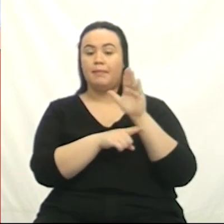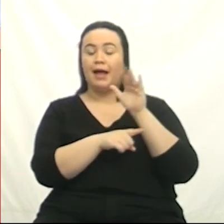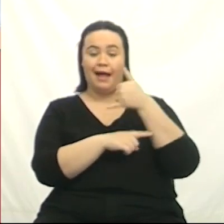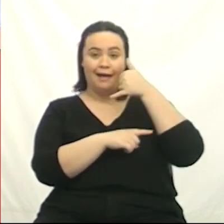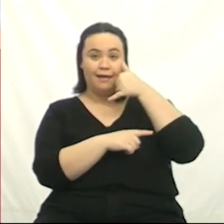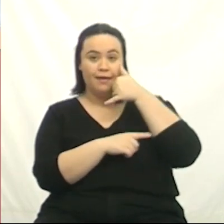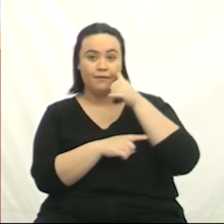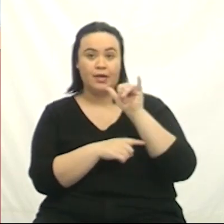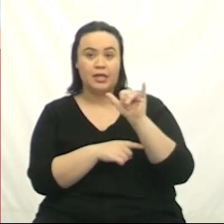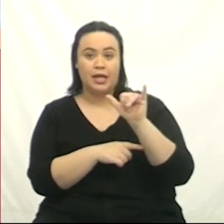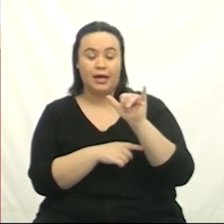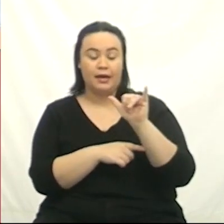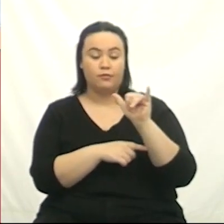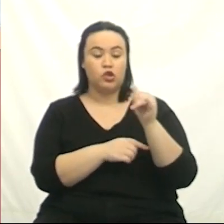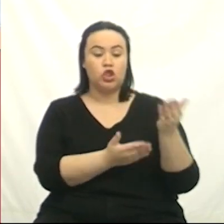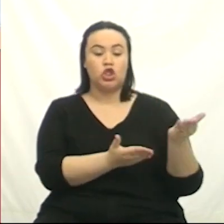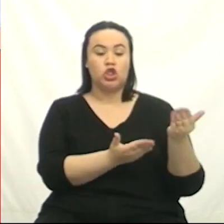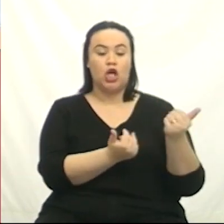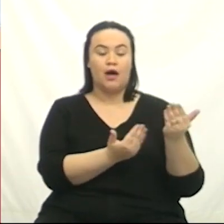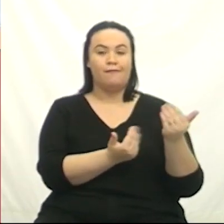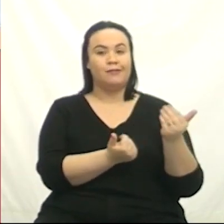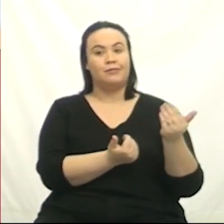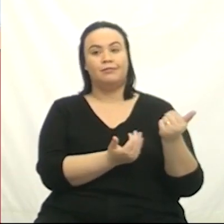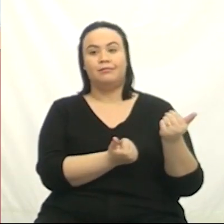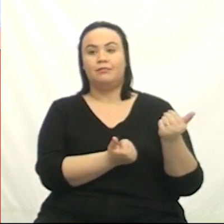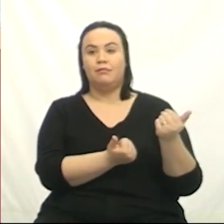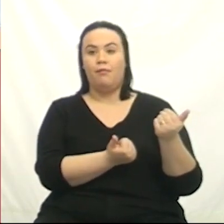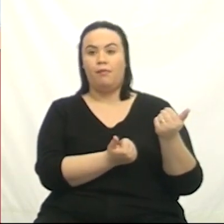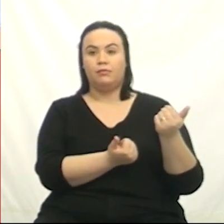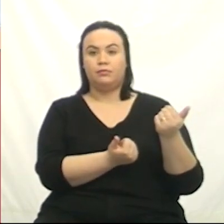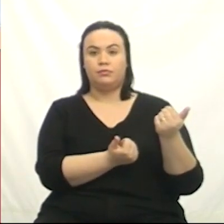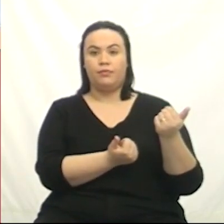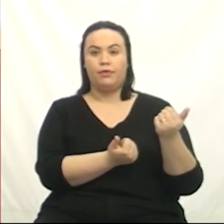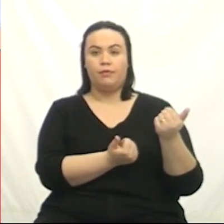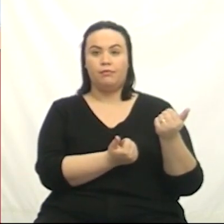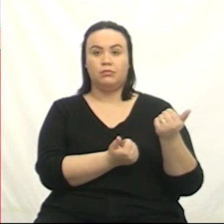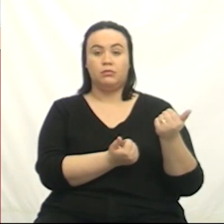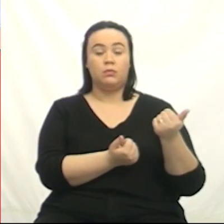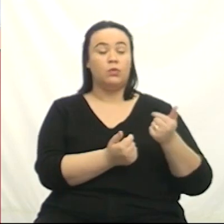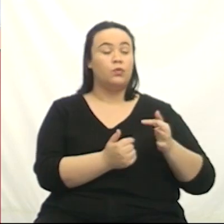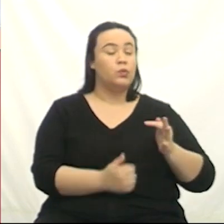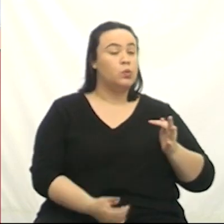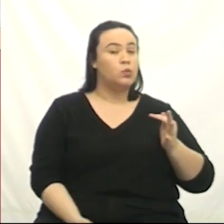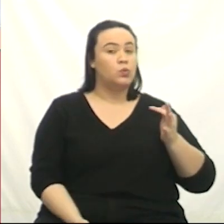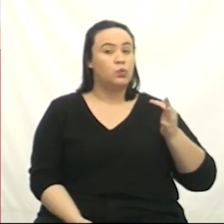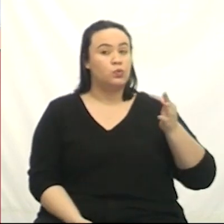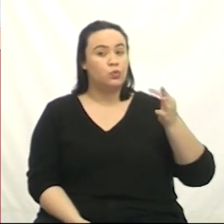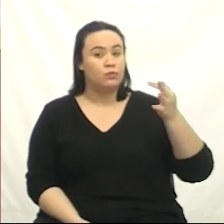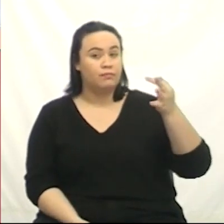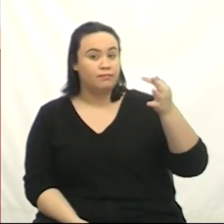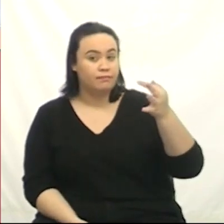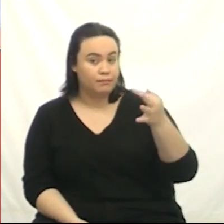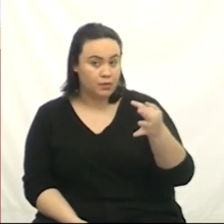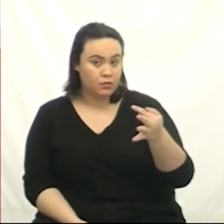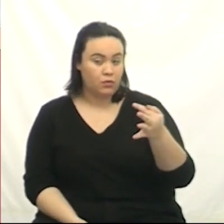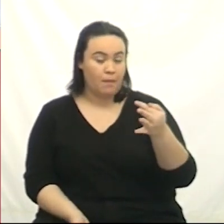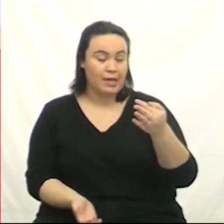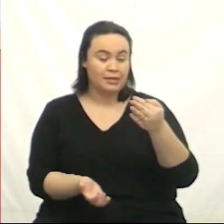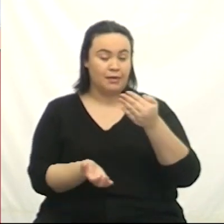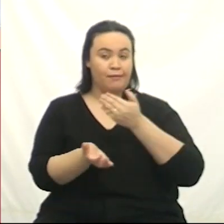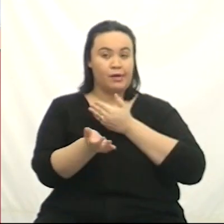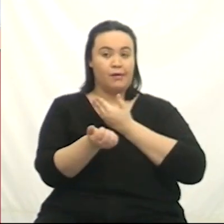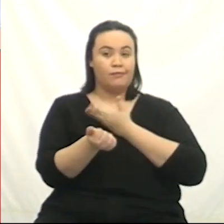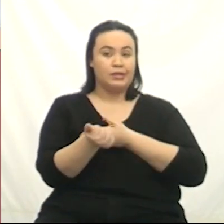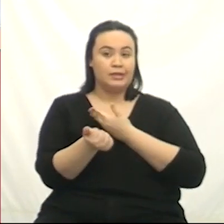principalmente dos jovens, que não sabem de onde vai dar o problema quando passam a fazer uso de